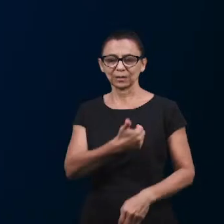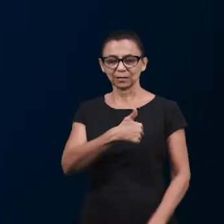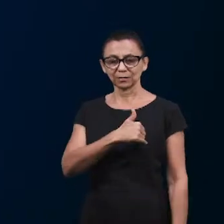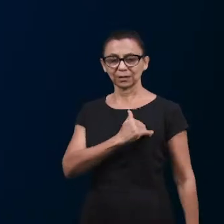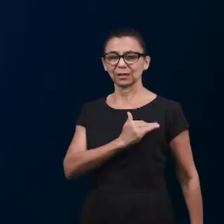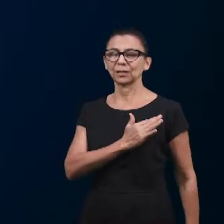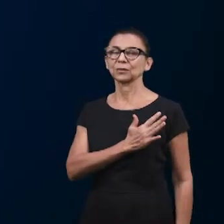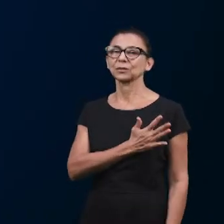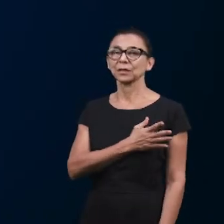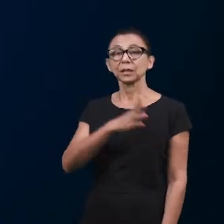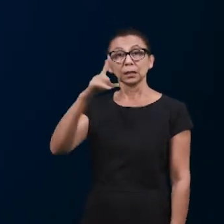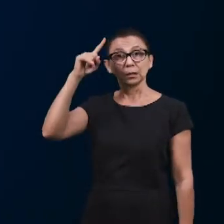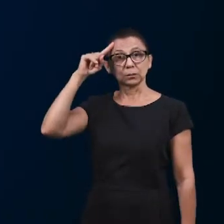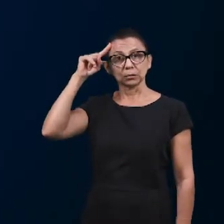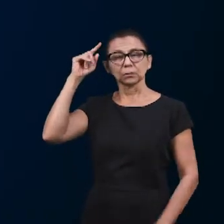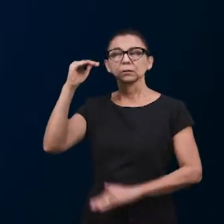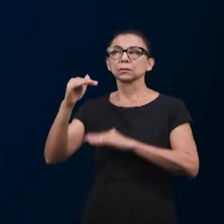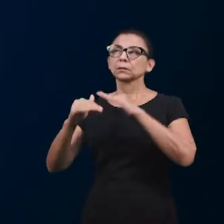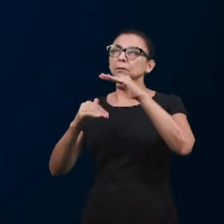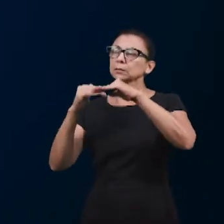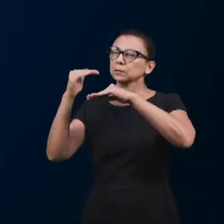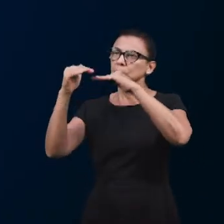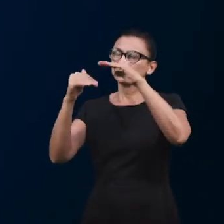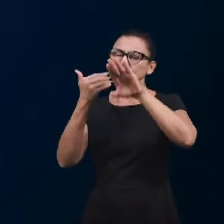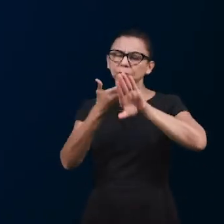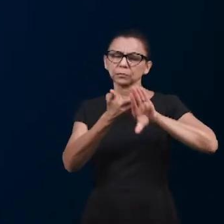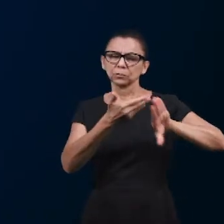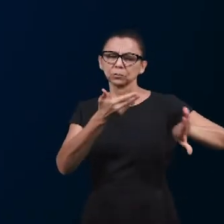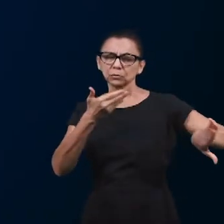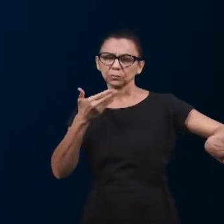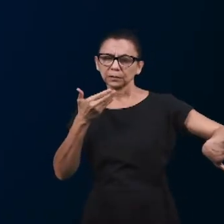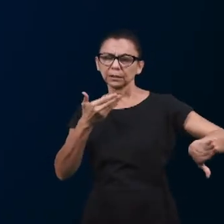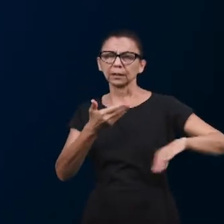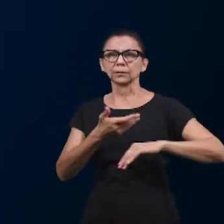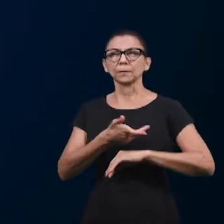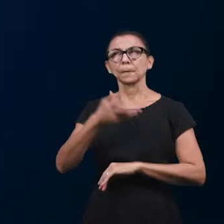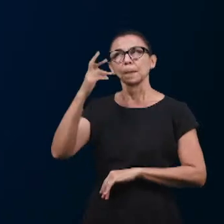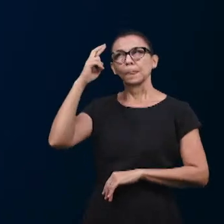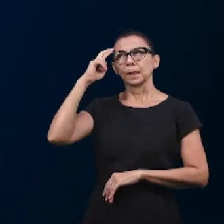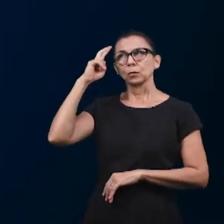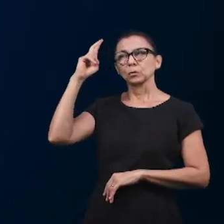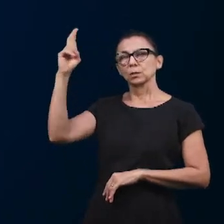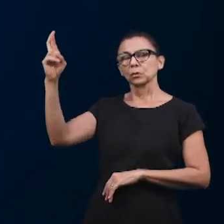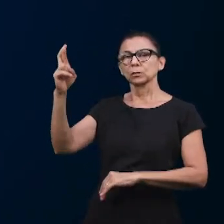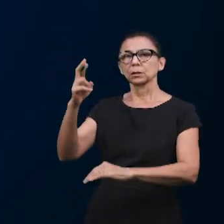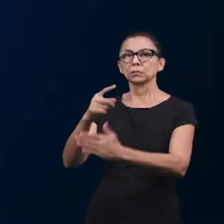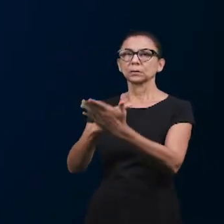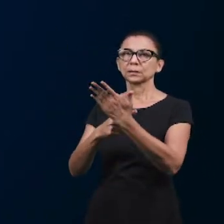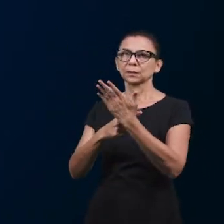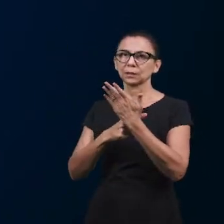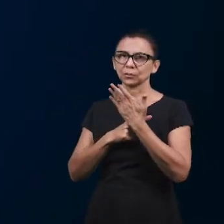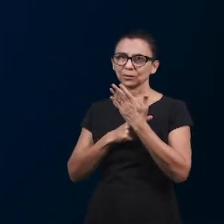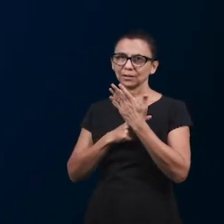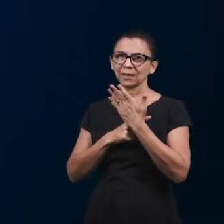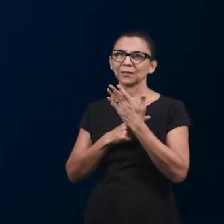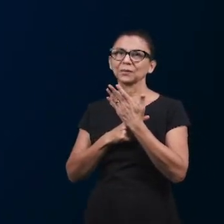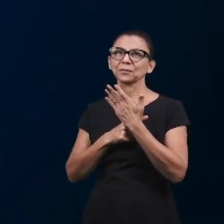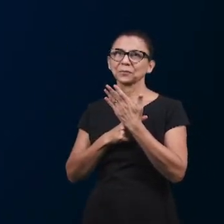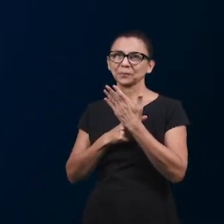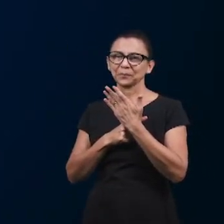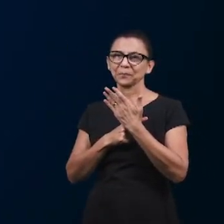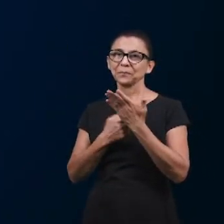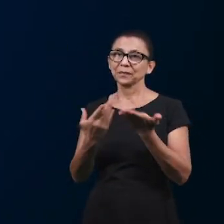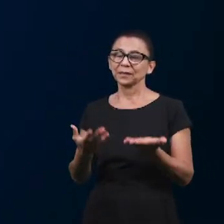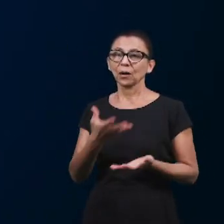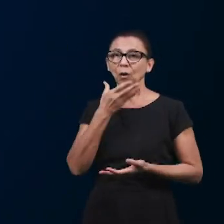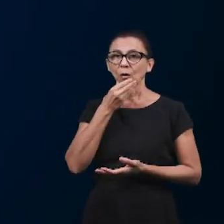neste processo, em santificação, o Senhor tem nos dado condição de adquirir este tesouro. Este homem fez